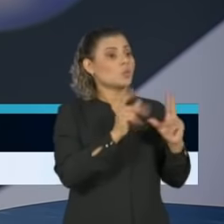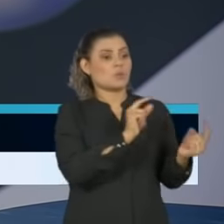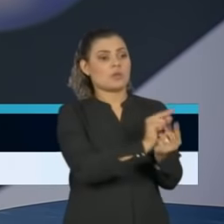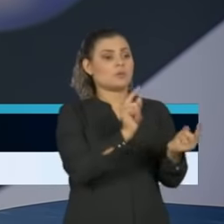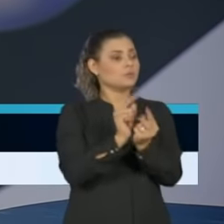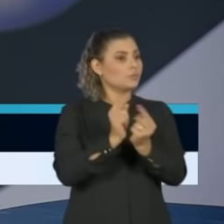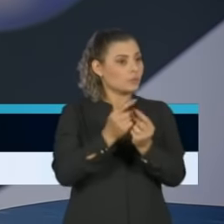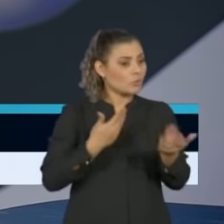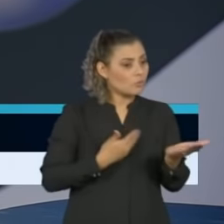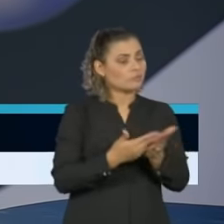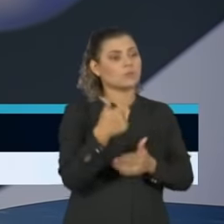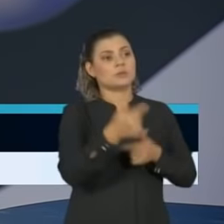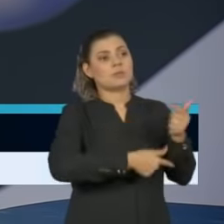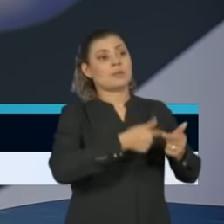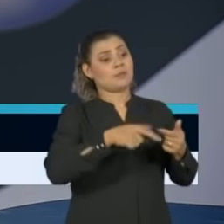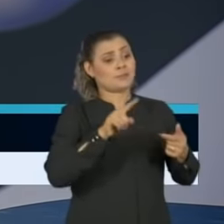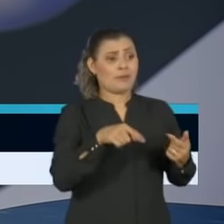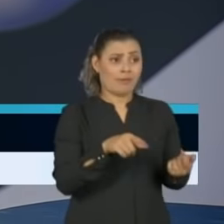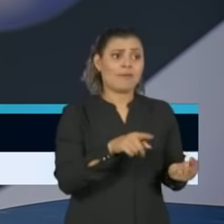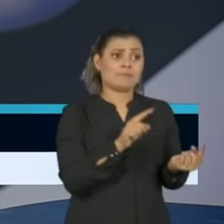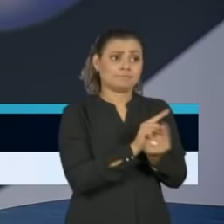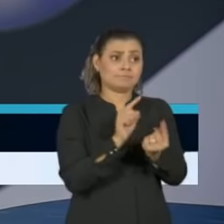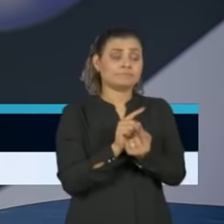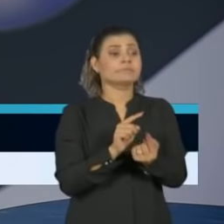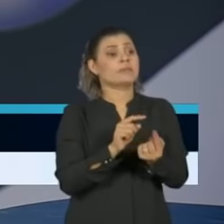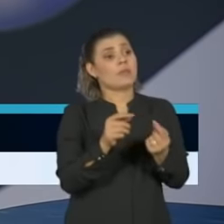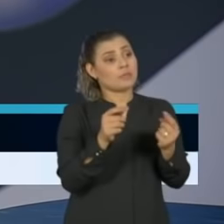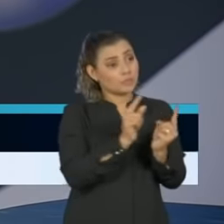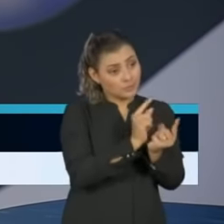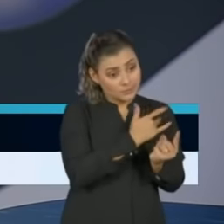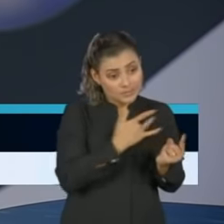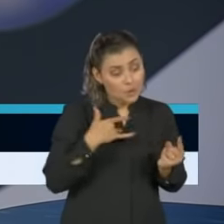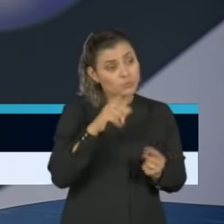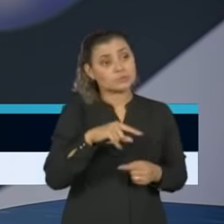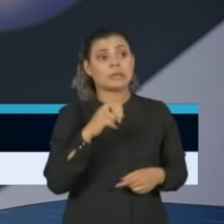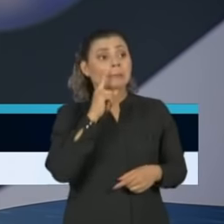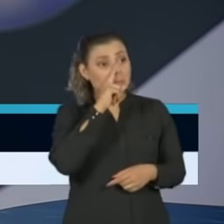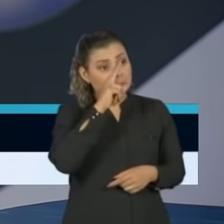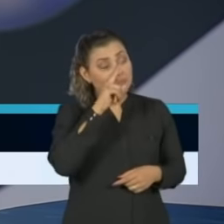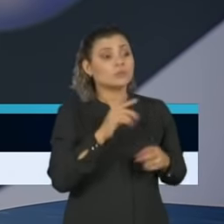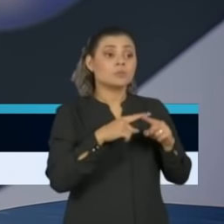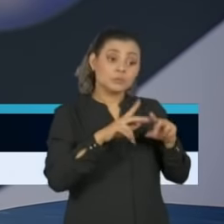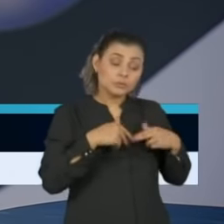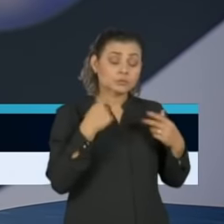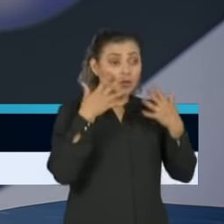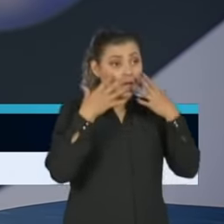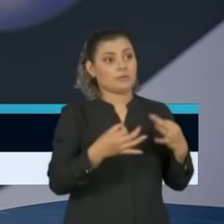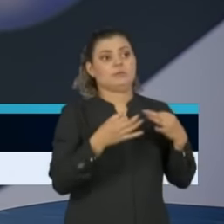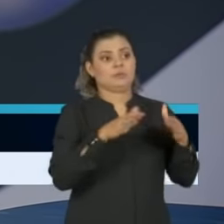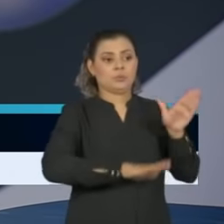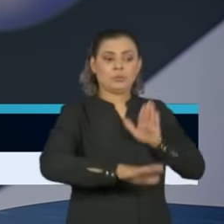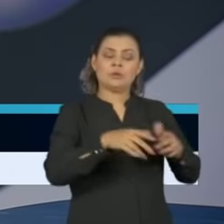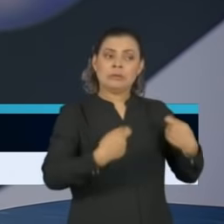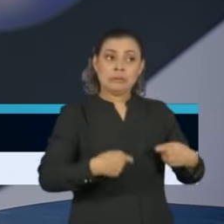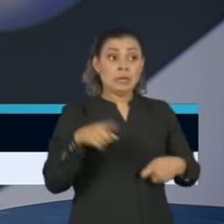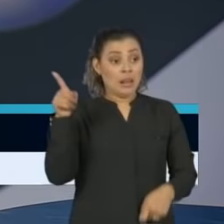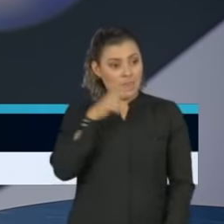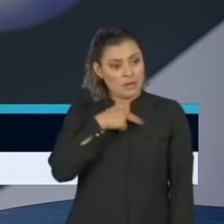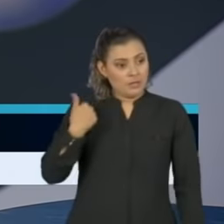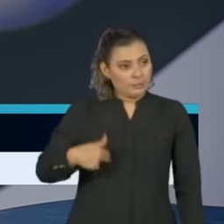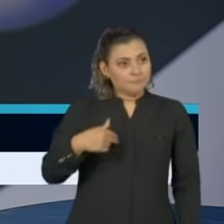estar se envolvendo, vai estar na linha de frente com essa questão. Essas pessoas precisam de extrema atenção e cuidado. Na China,